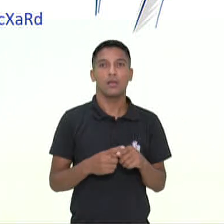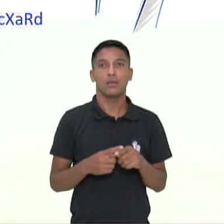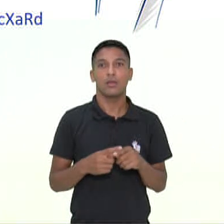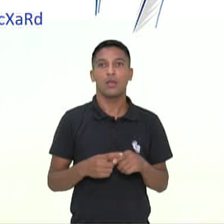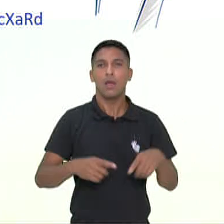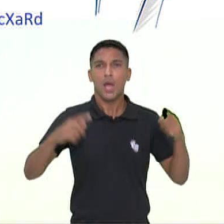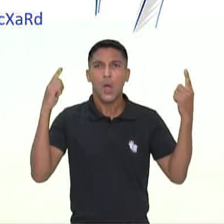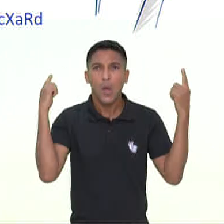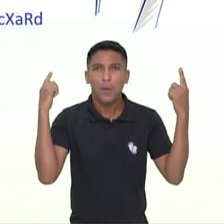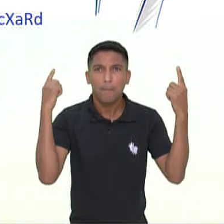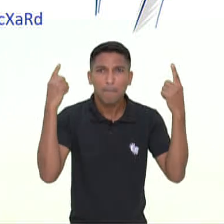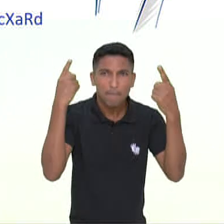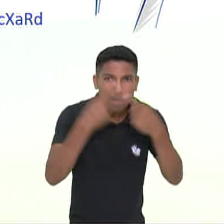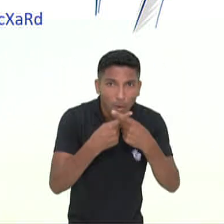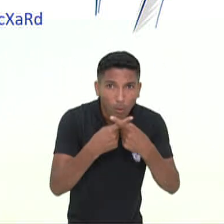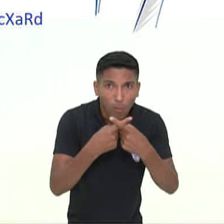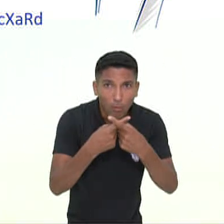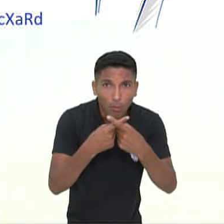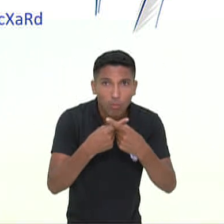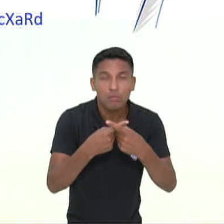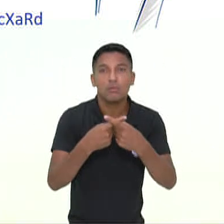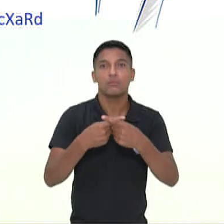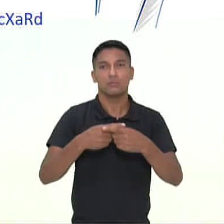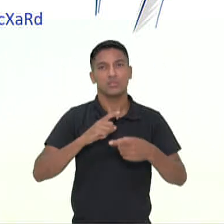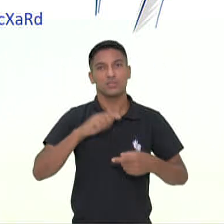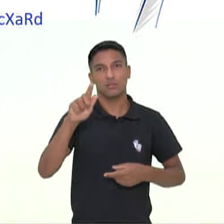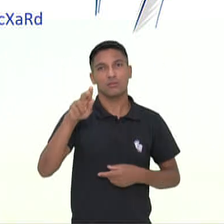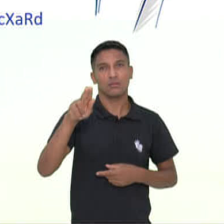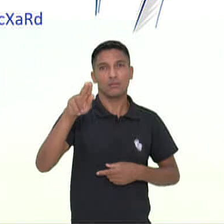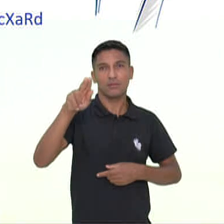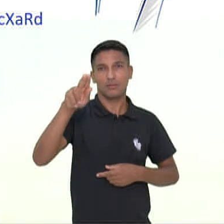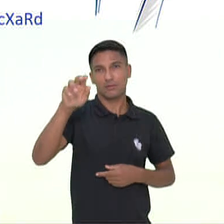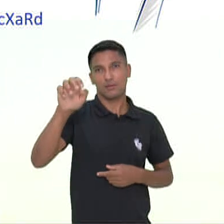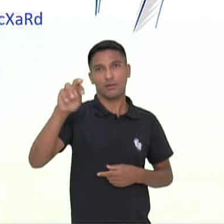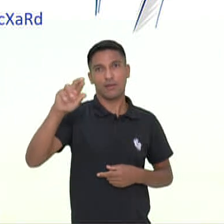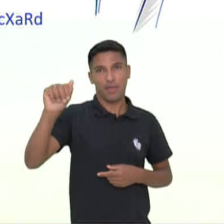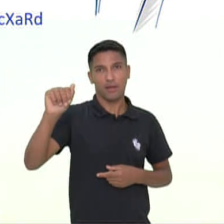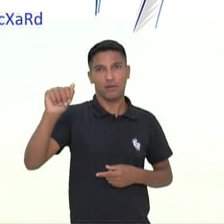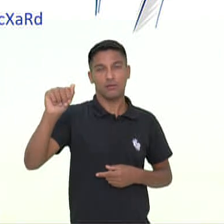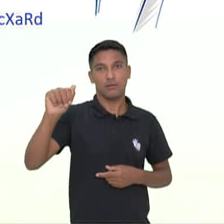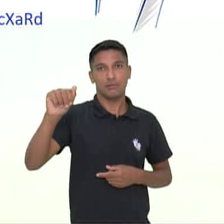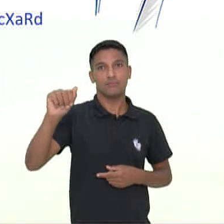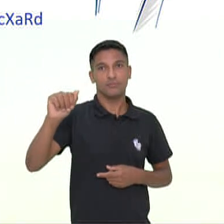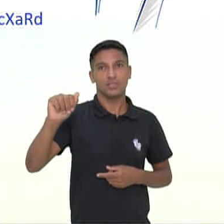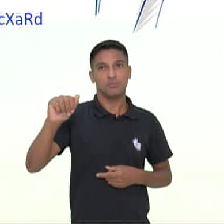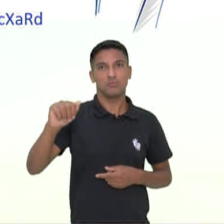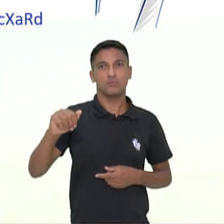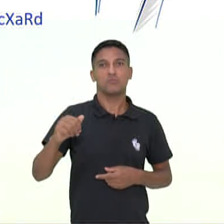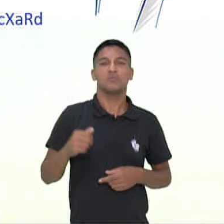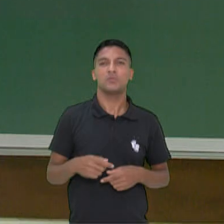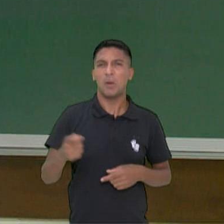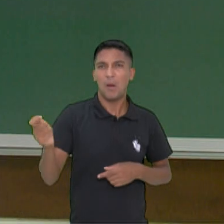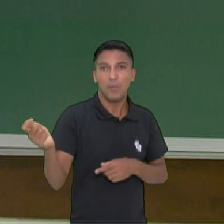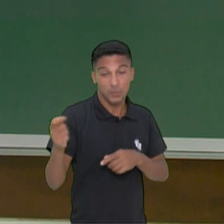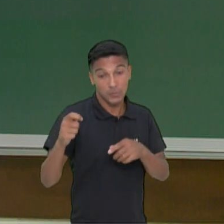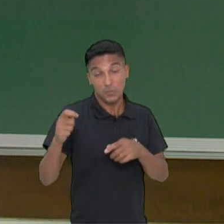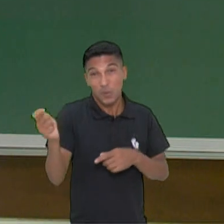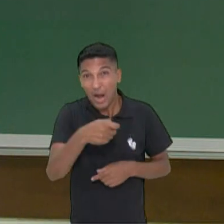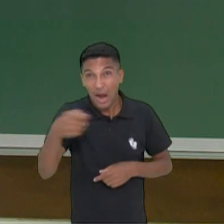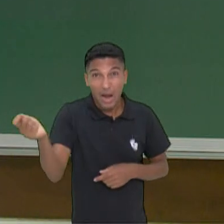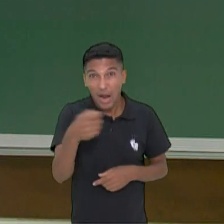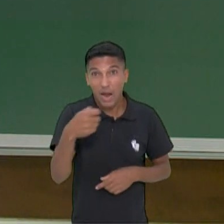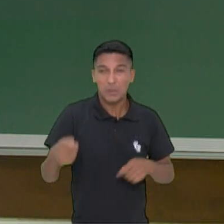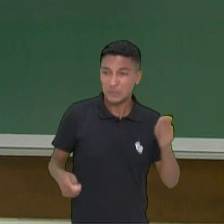as guerras e batalhas elas eram tão constantes nessas guerras aconteciam com tanta frequência que era fundamental saber o sal uma